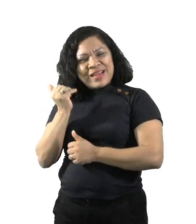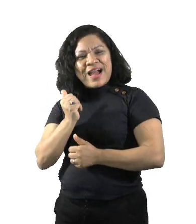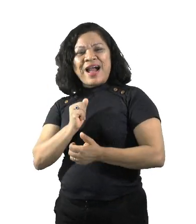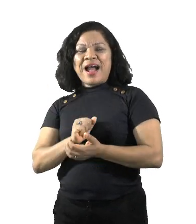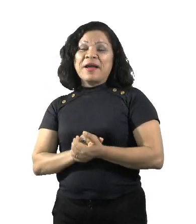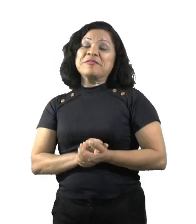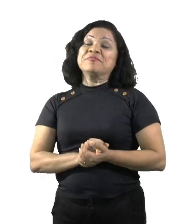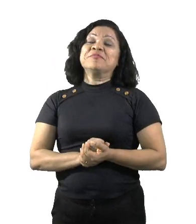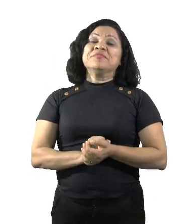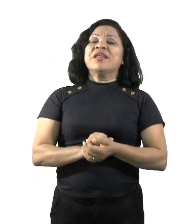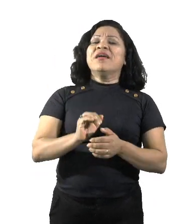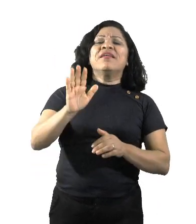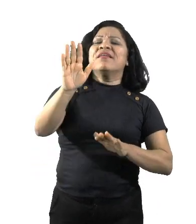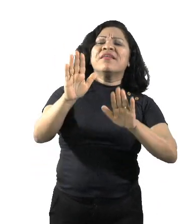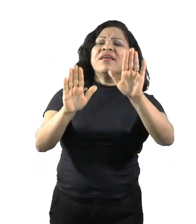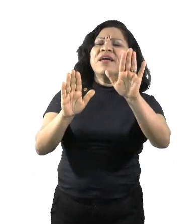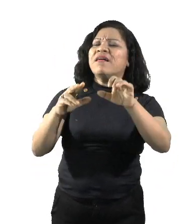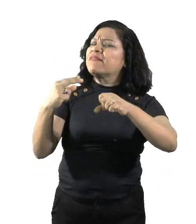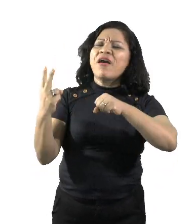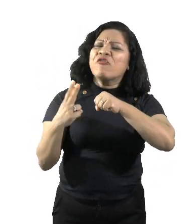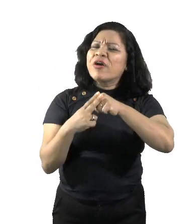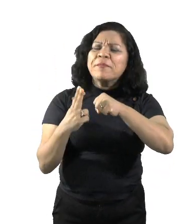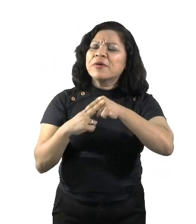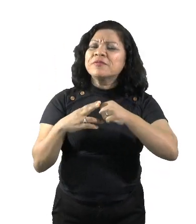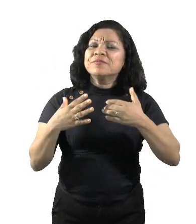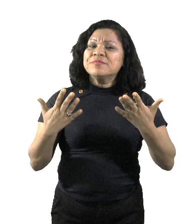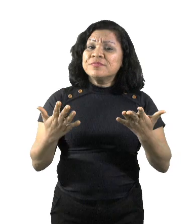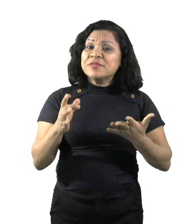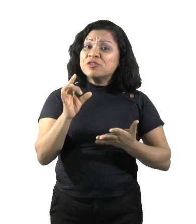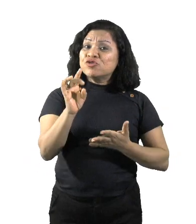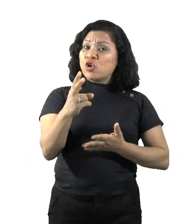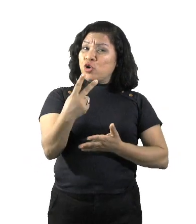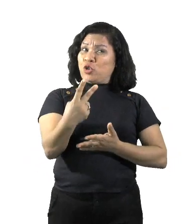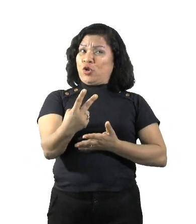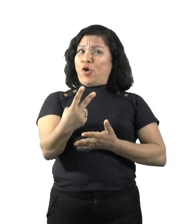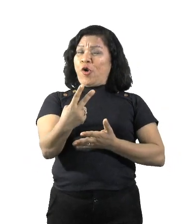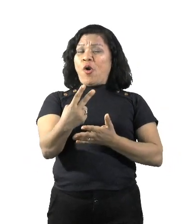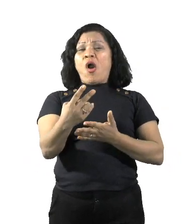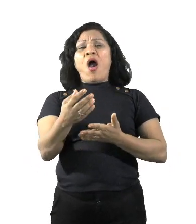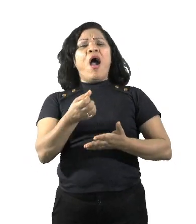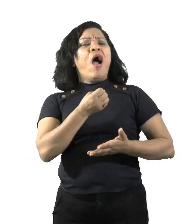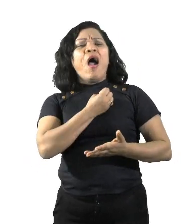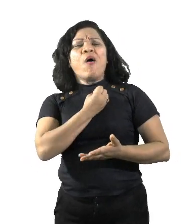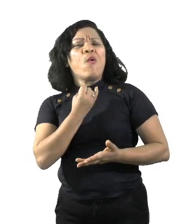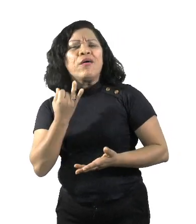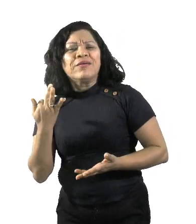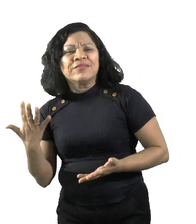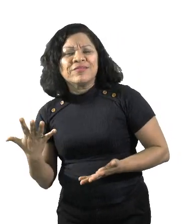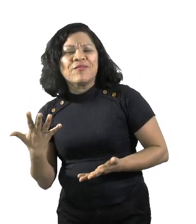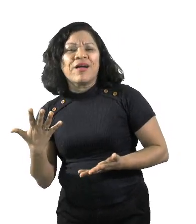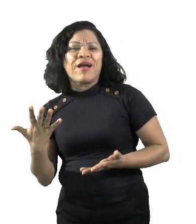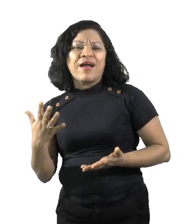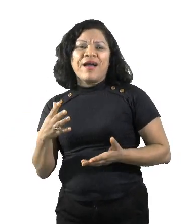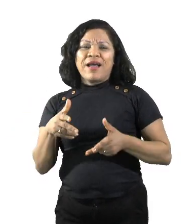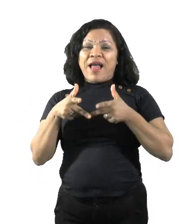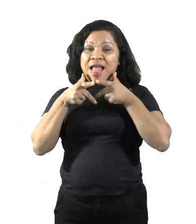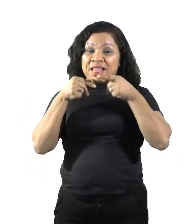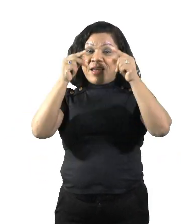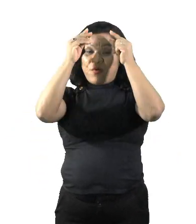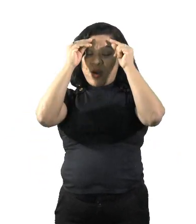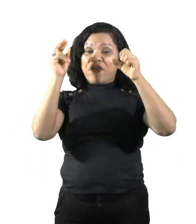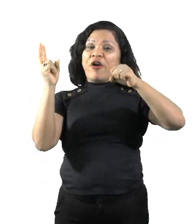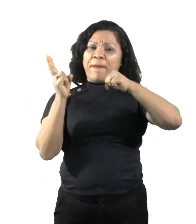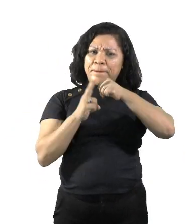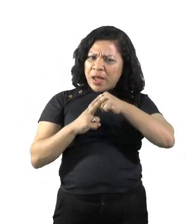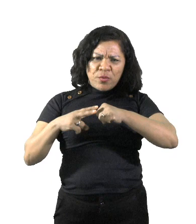não verbal? Só 2. Quantos acham que é linguagem verbal e não verbal ao